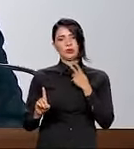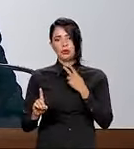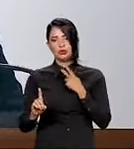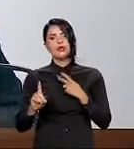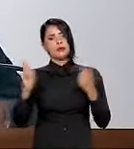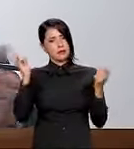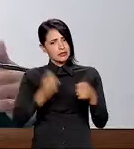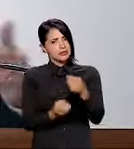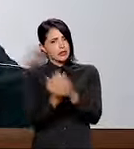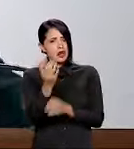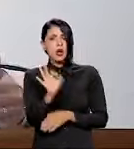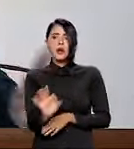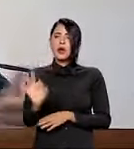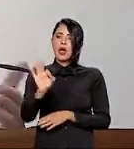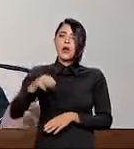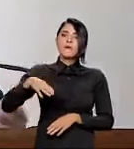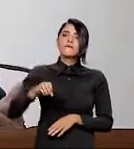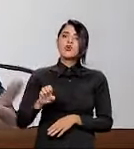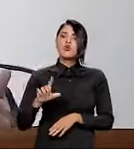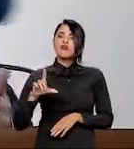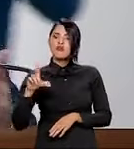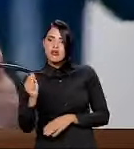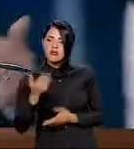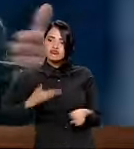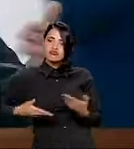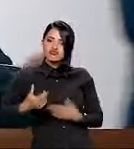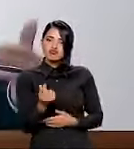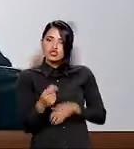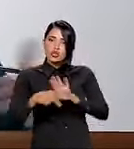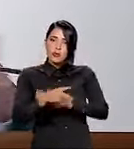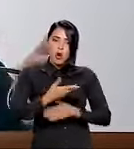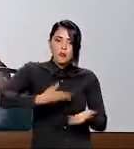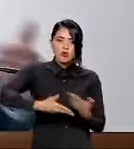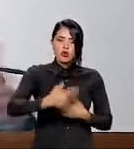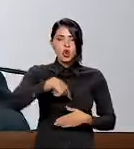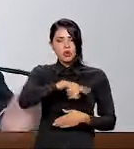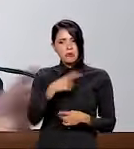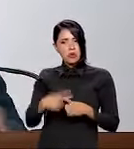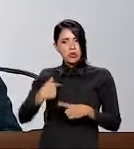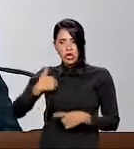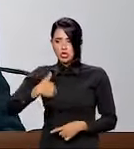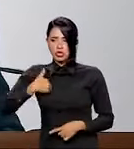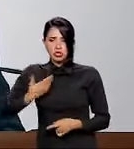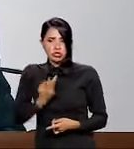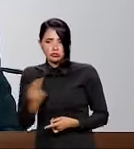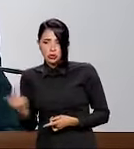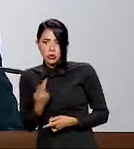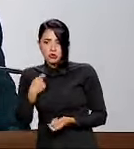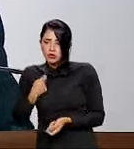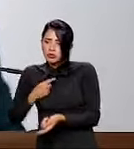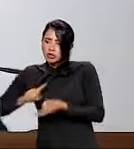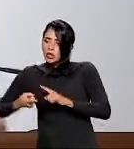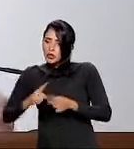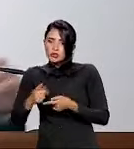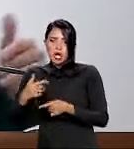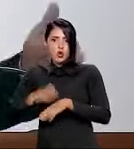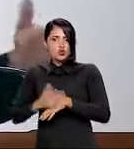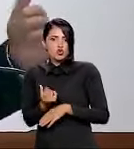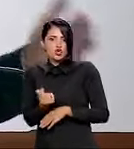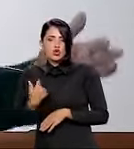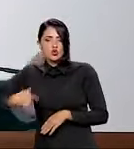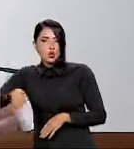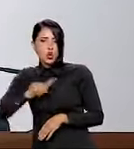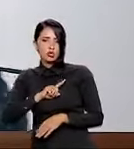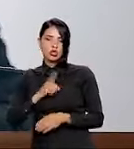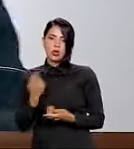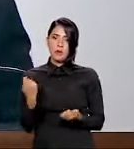moeda, sabe, entre os nossos países. Por que que eu e a Argentina não podemos negociar nas nossas moedas? Por que que o Brasil e a Índia